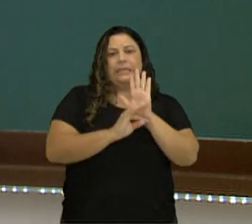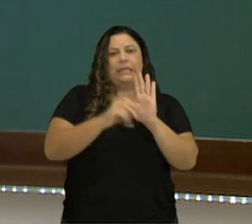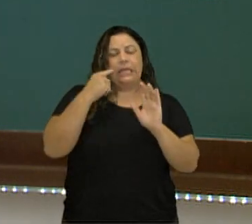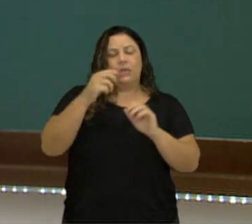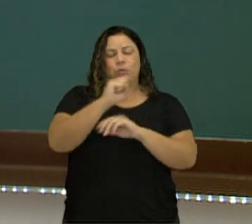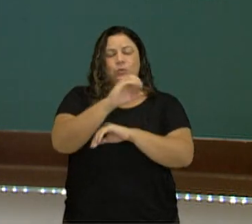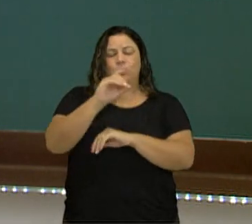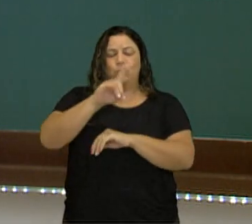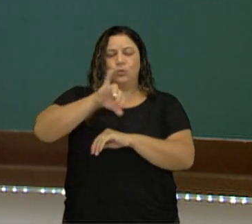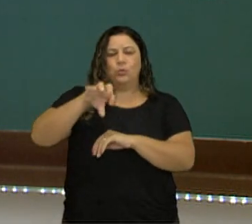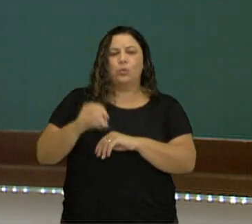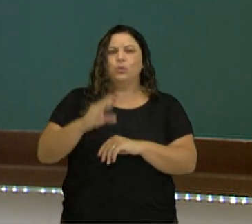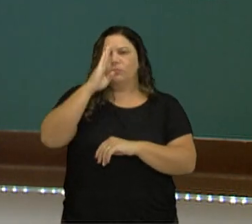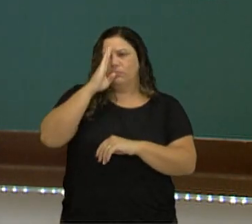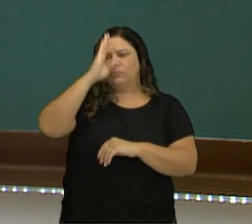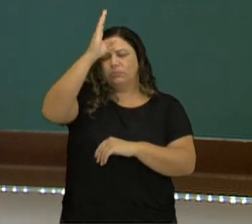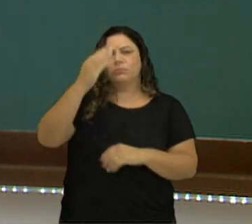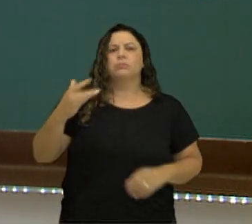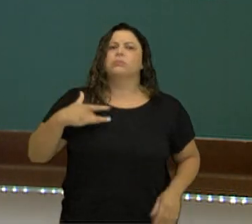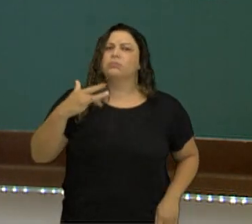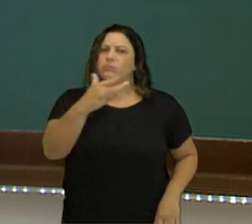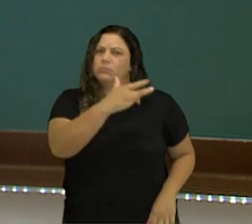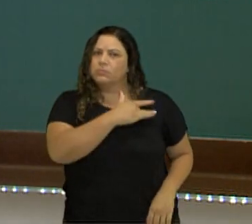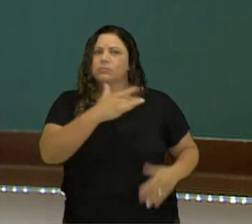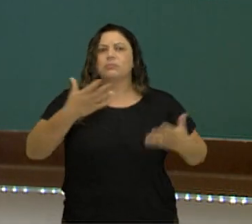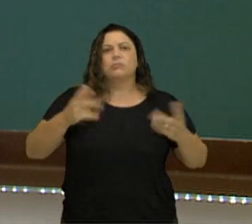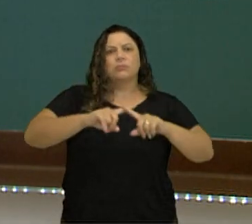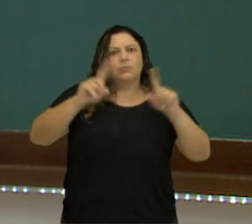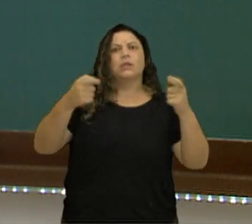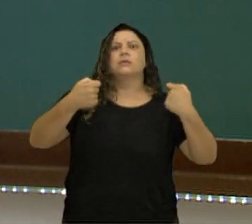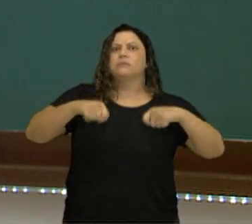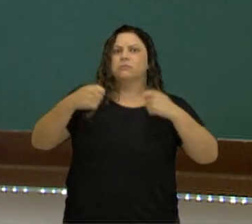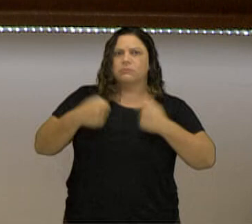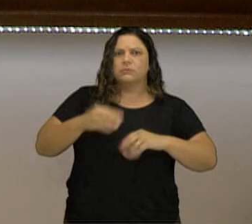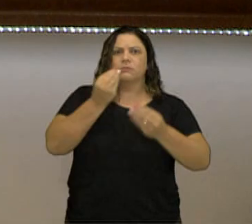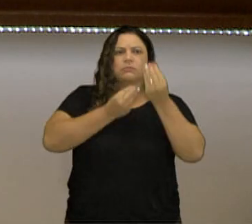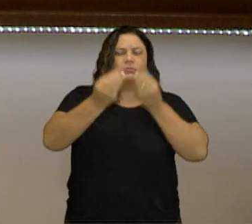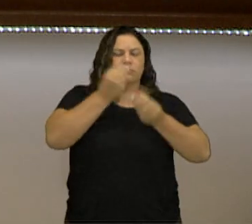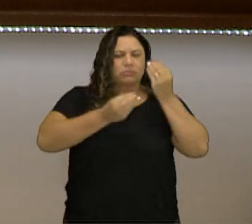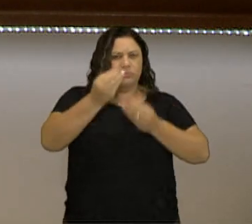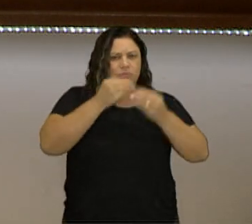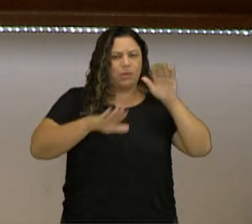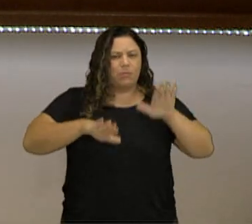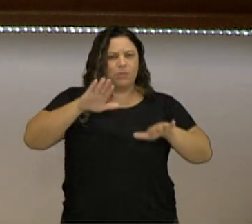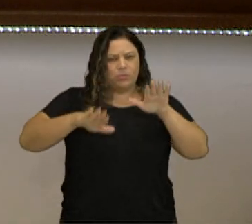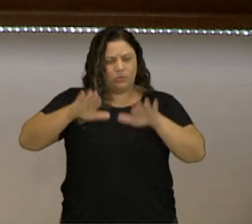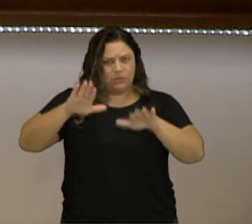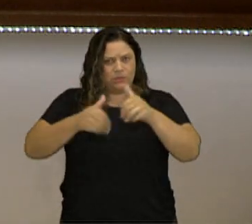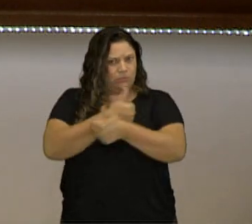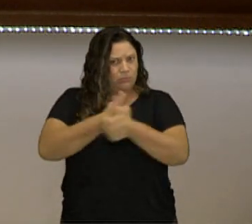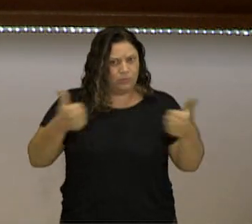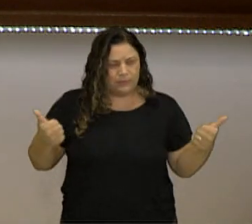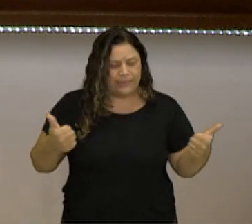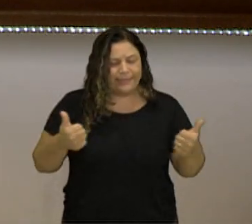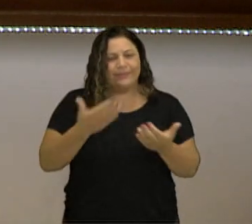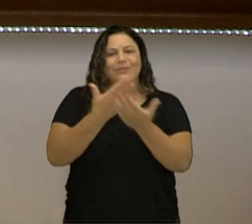Aprendemos que ele é fundamental para a nossa saúde, mas deve ser consumido com moderação,